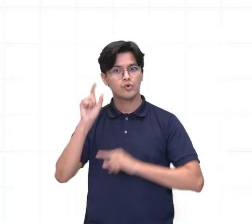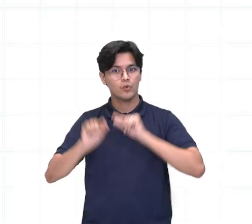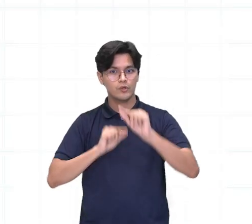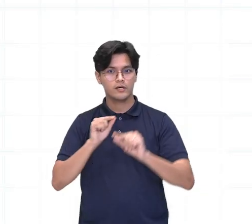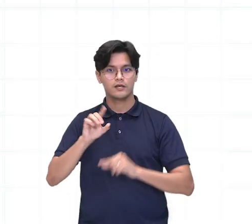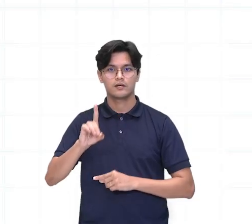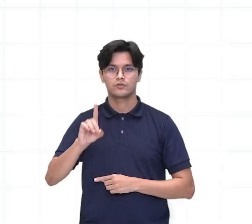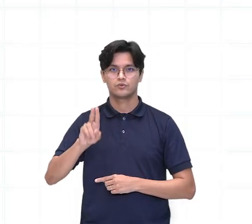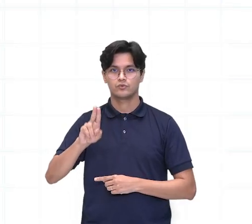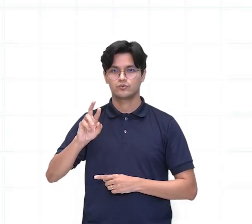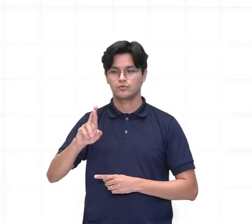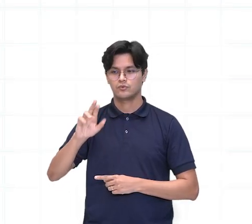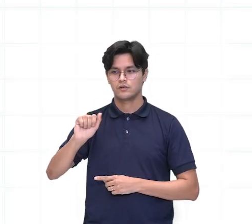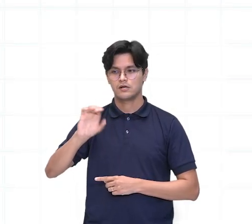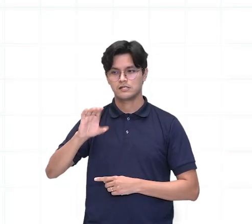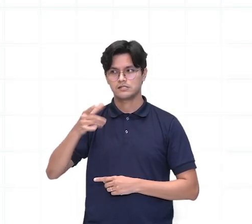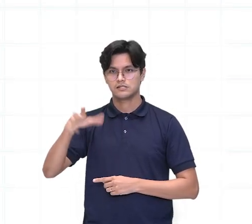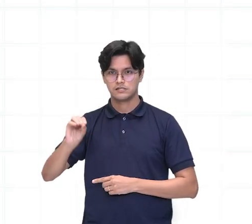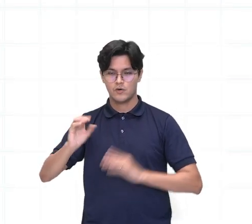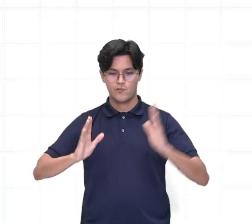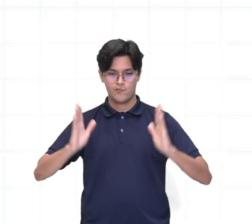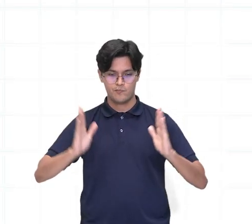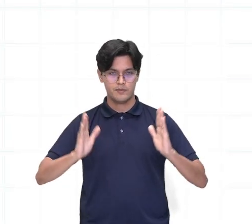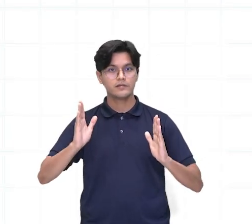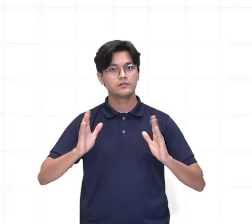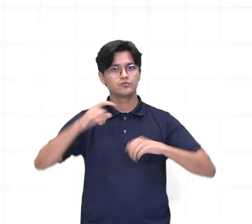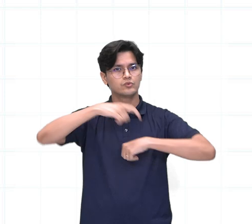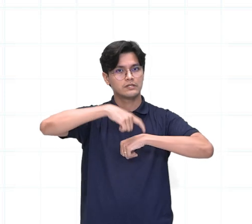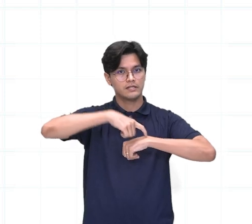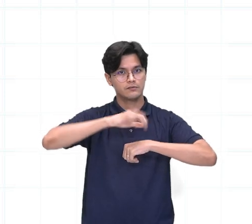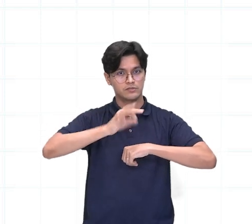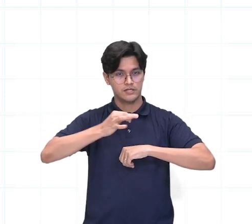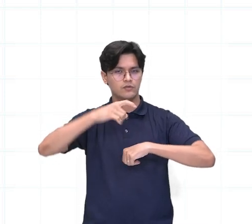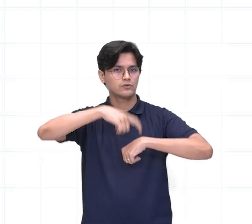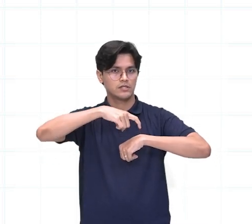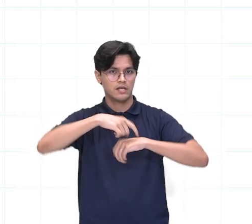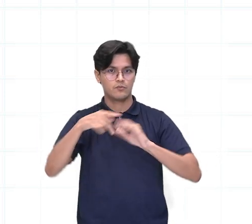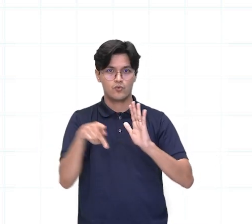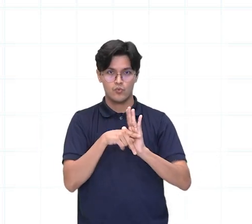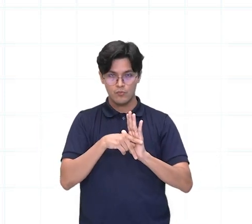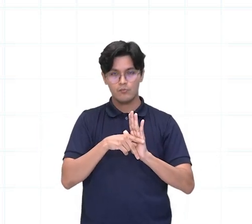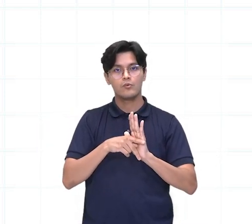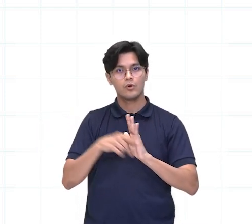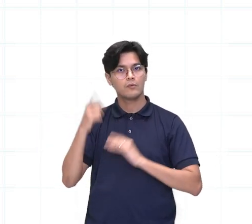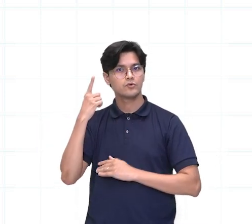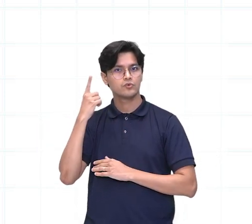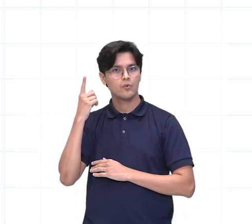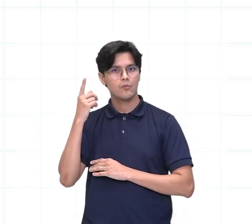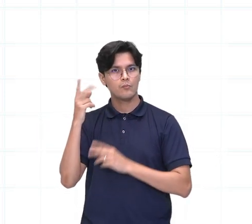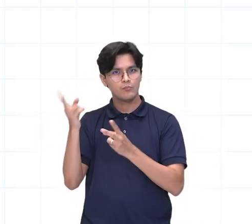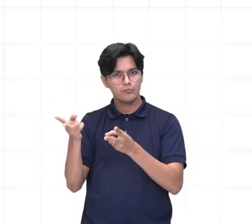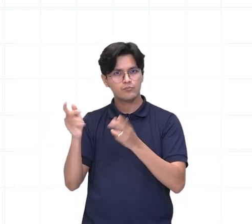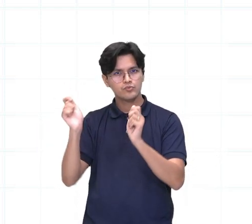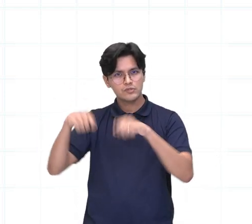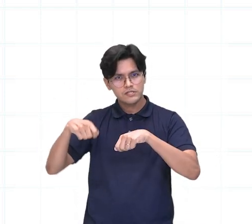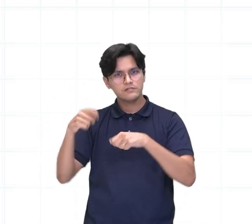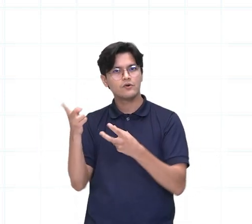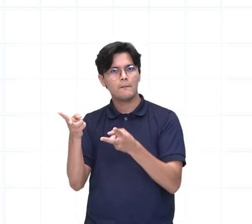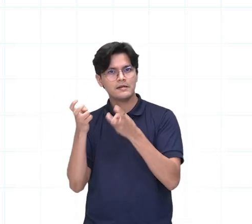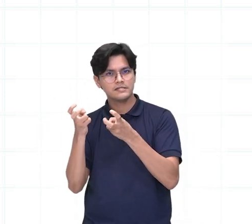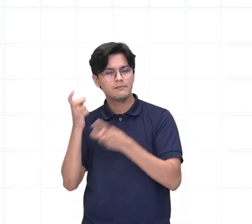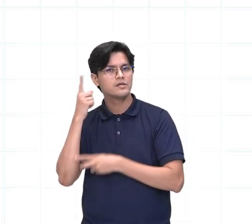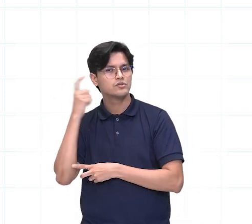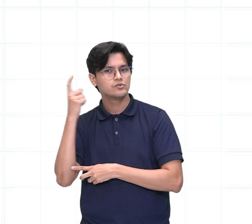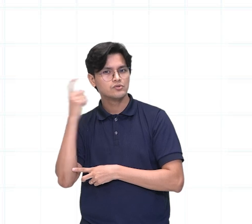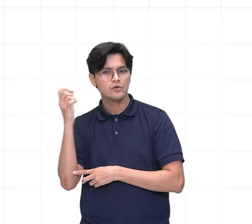duração. A duração é o tempo que o som permanece em nossos ouvidos. Isso é, se o